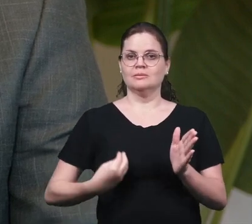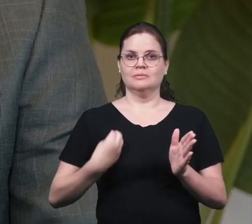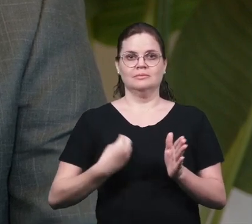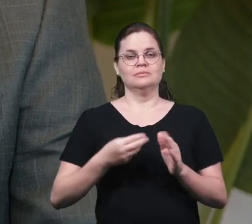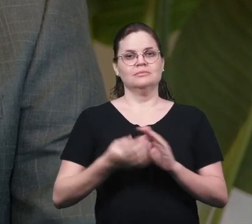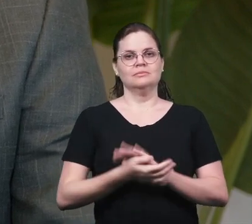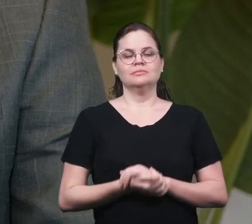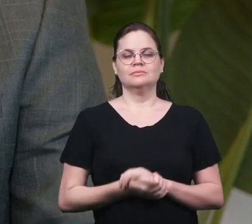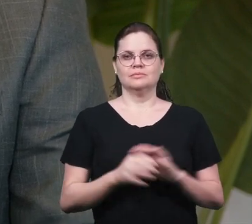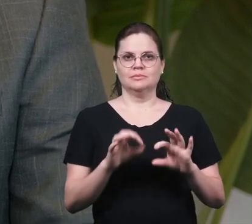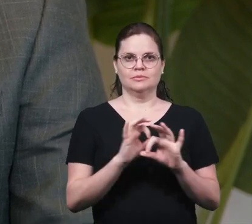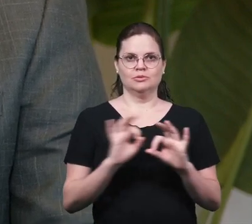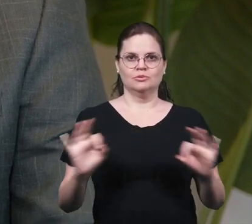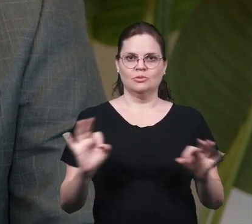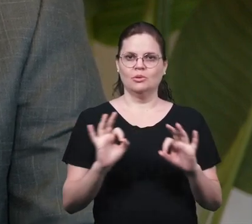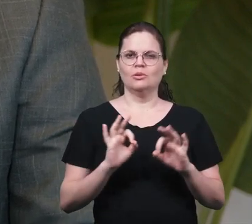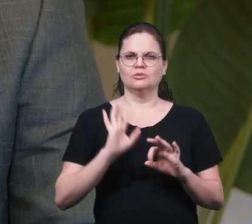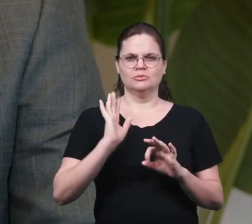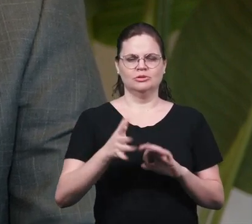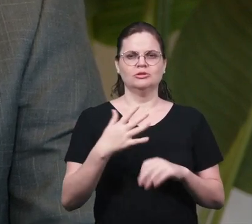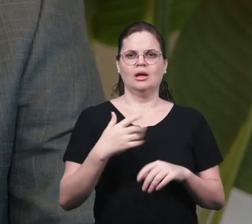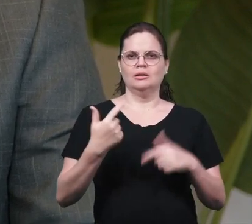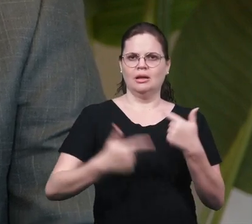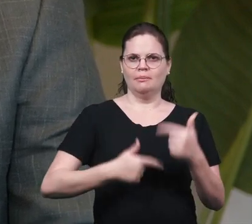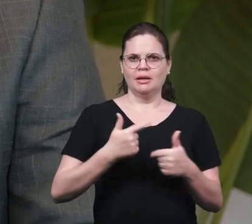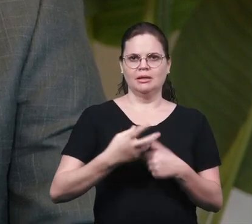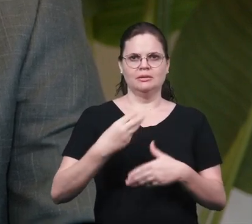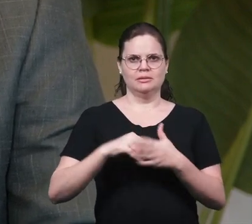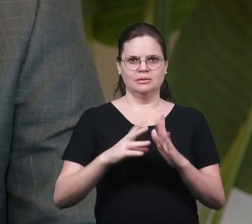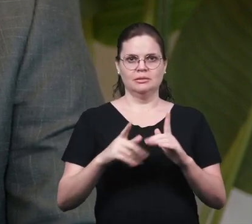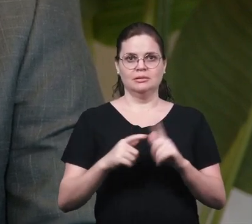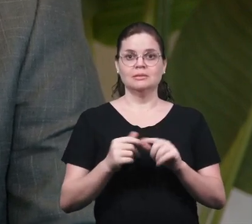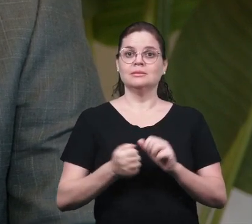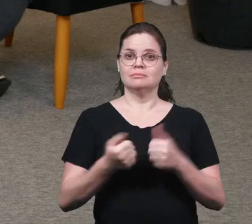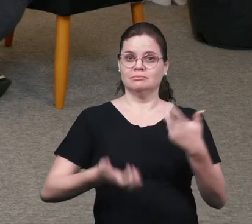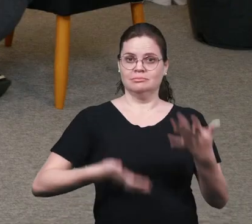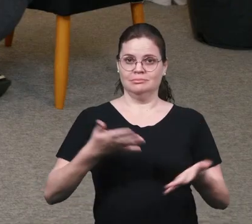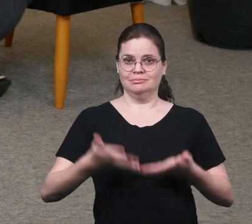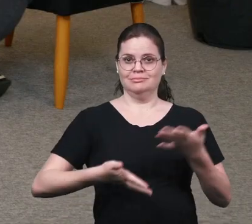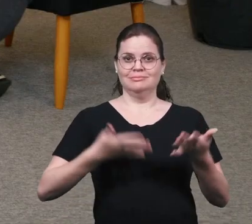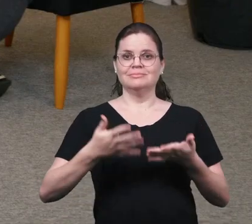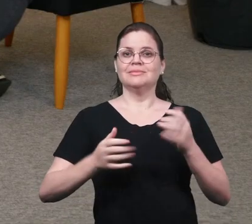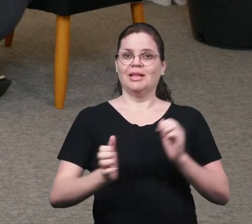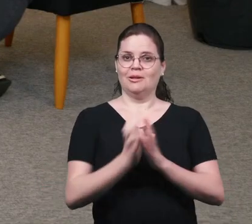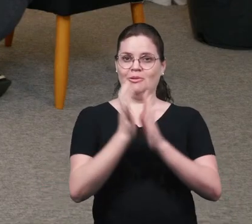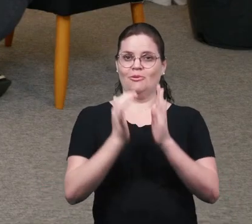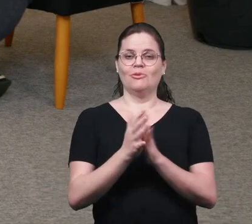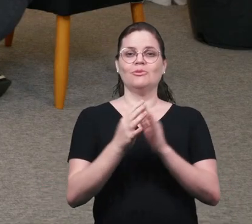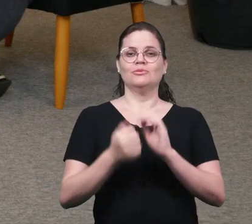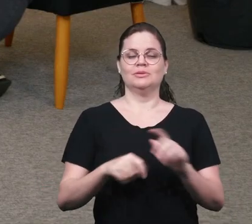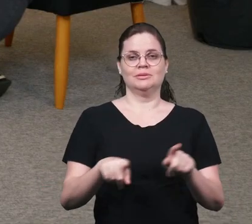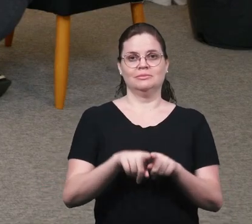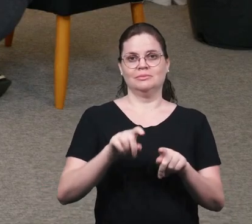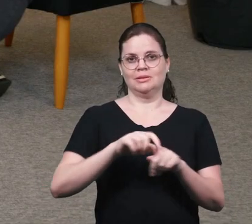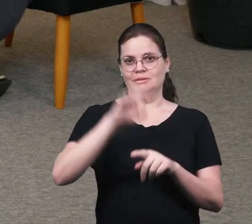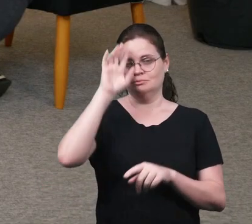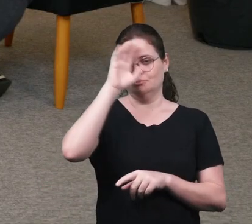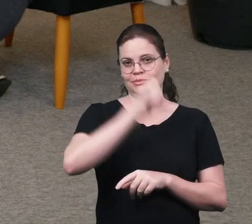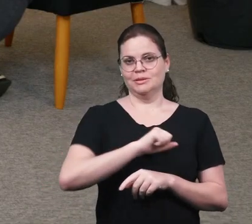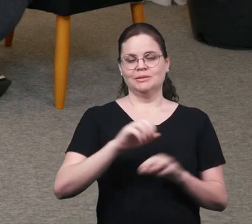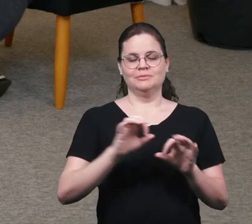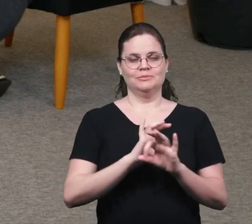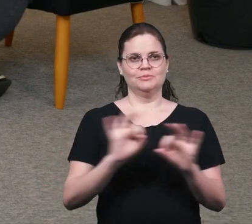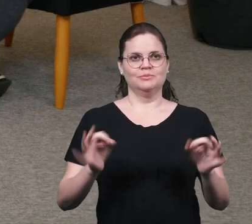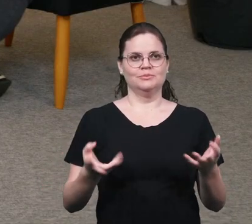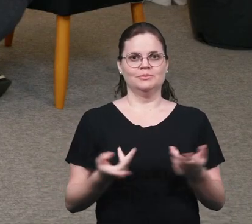muito bem, assim, integrados na igreja, cantam na língua deles, né, aprendem, que coisa